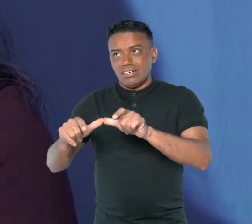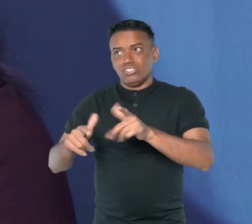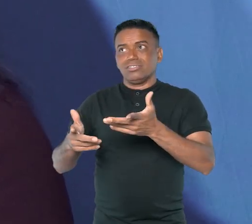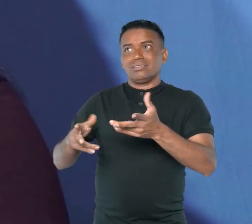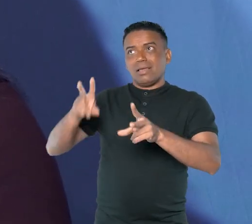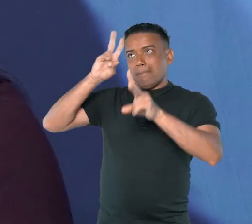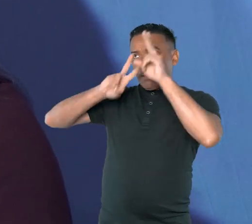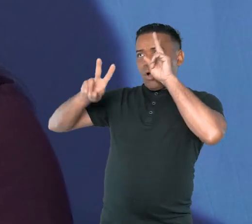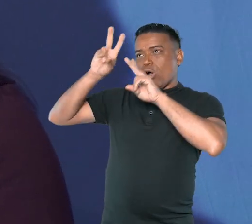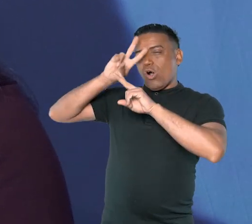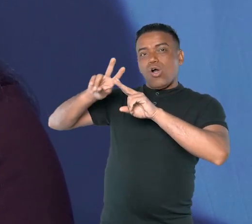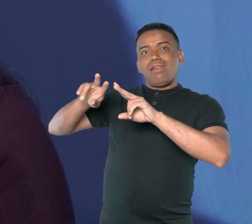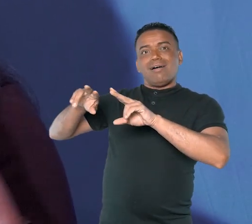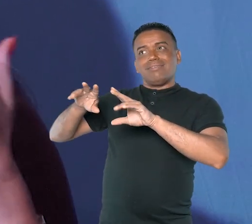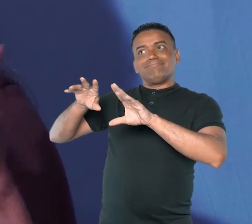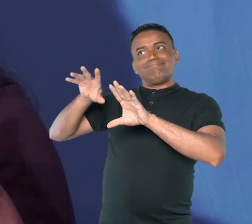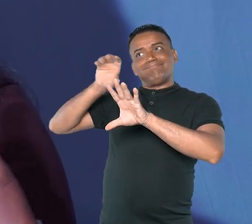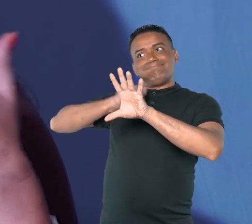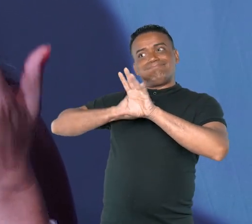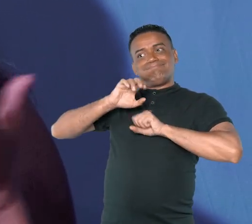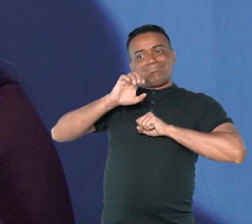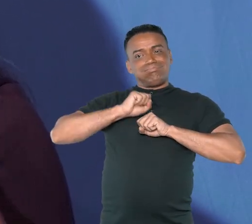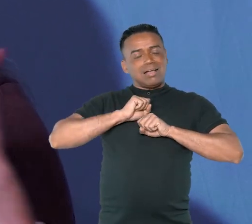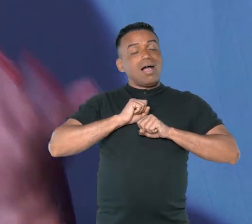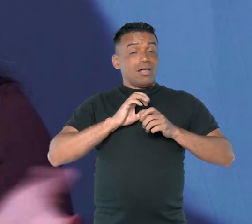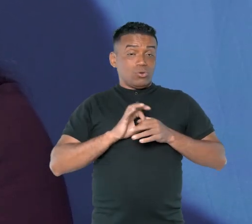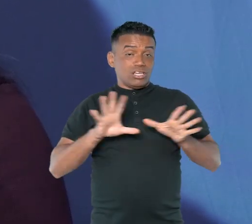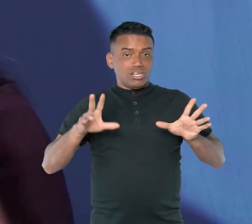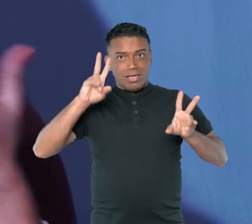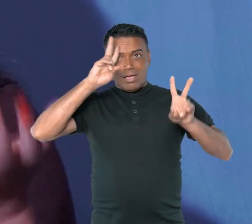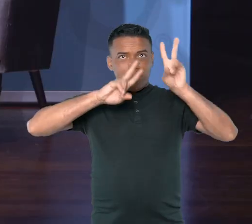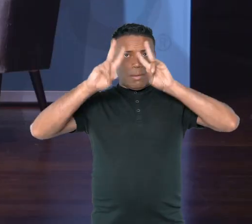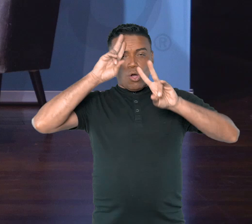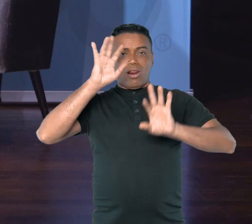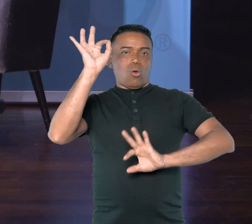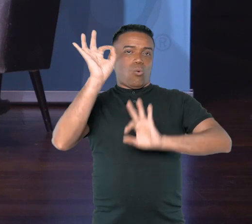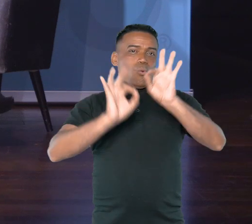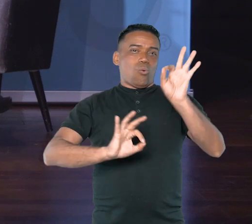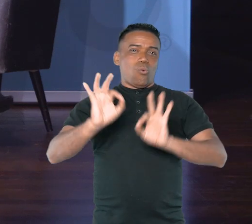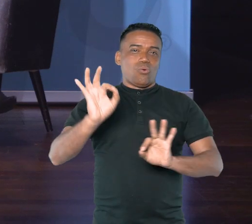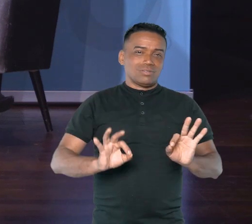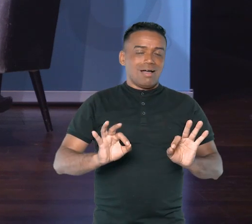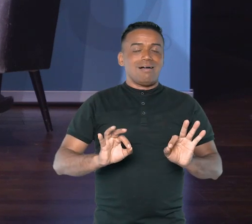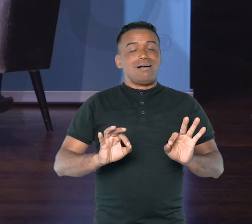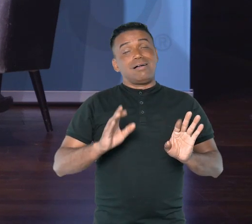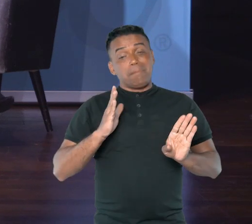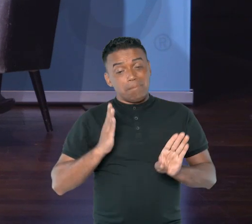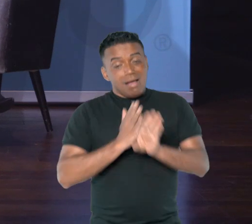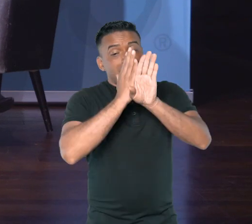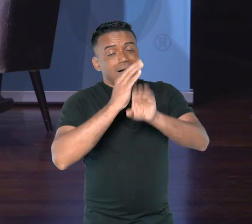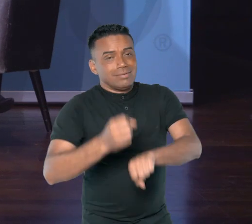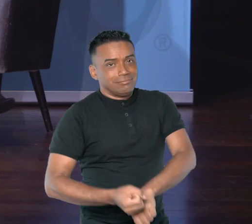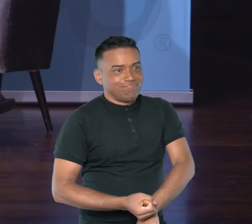resgatadas pela memória, eu deixei a memória organizar com o impacto, com a